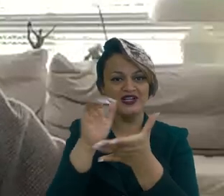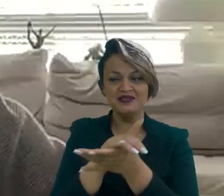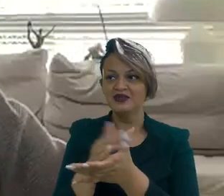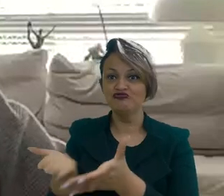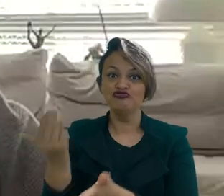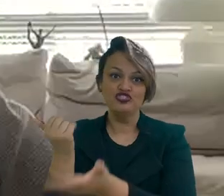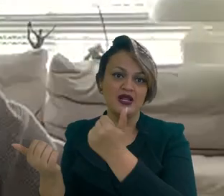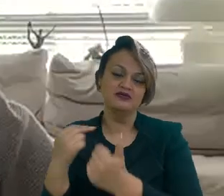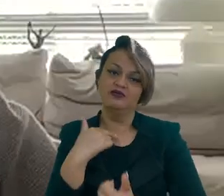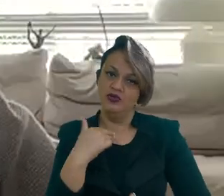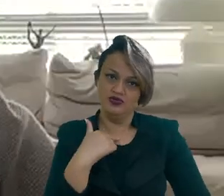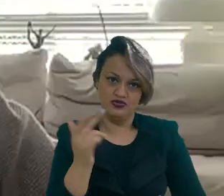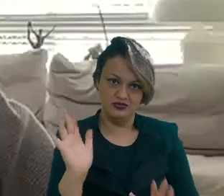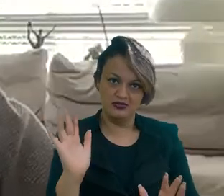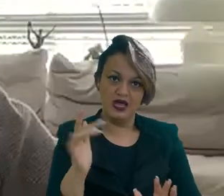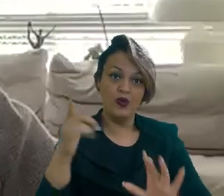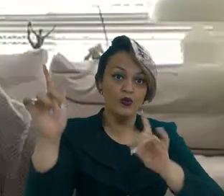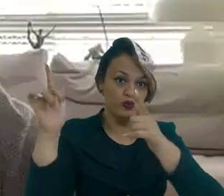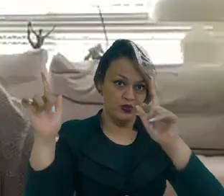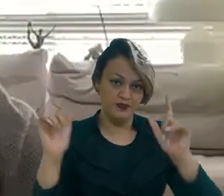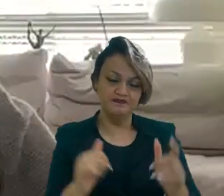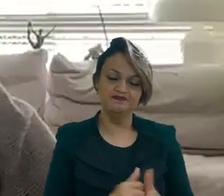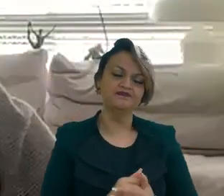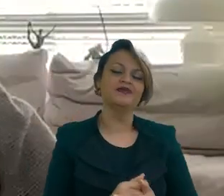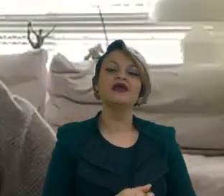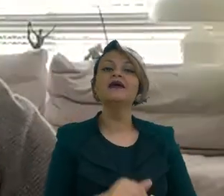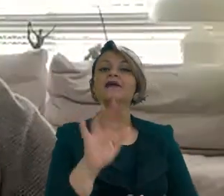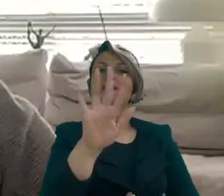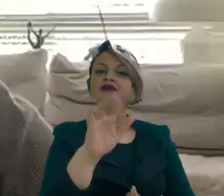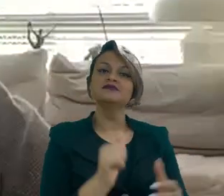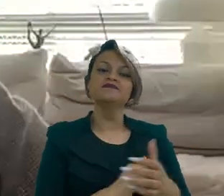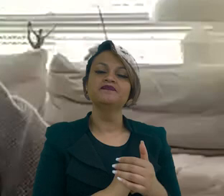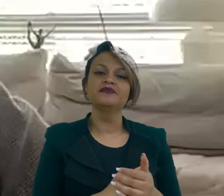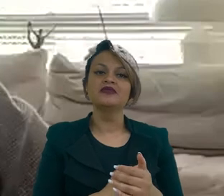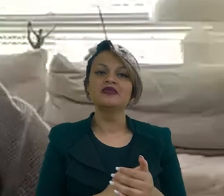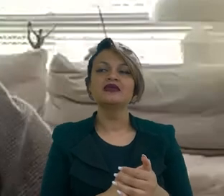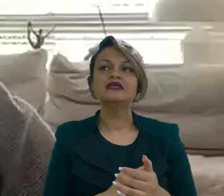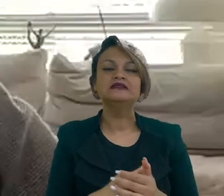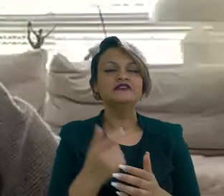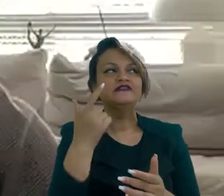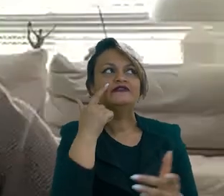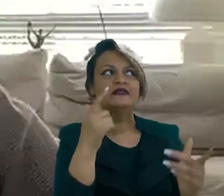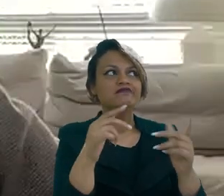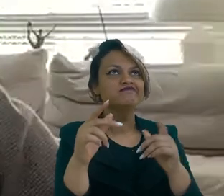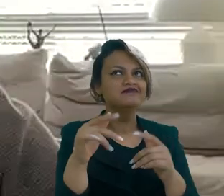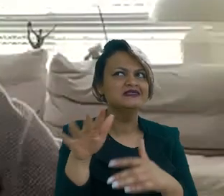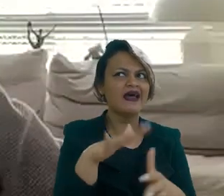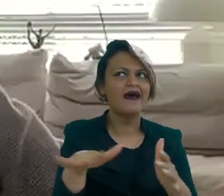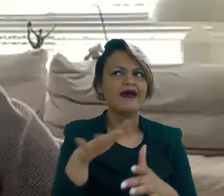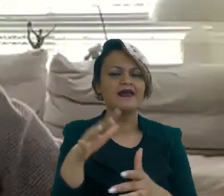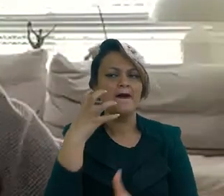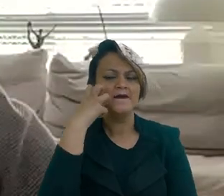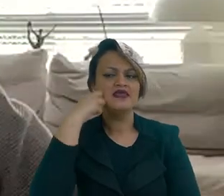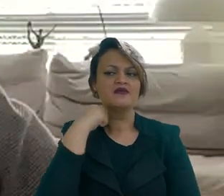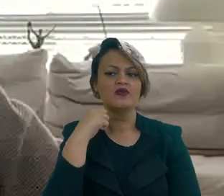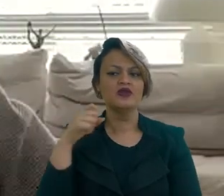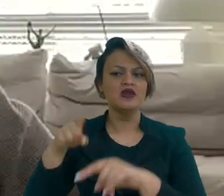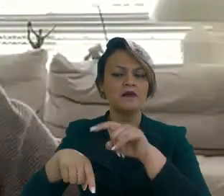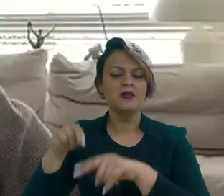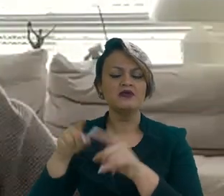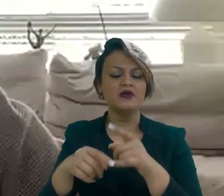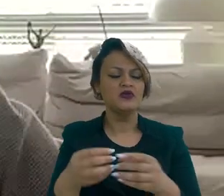de casamento e coisas mais muito bem o que dizer da repercussão